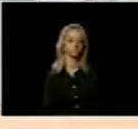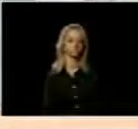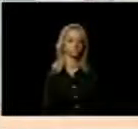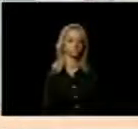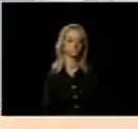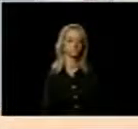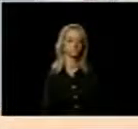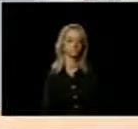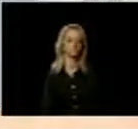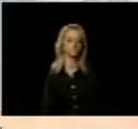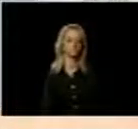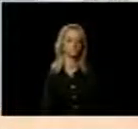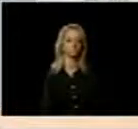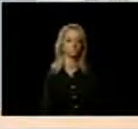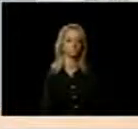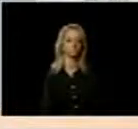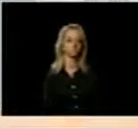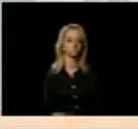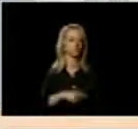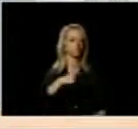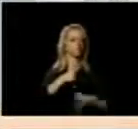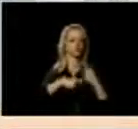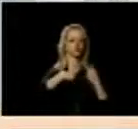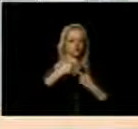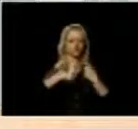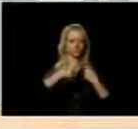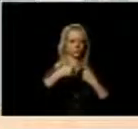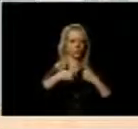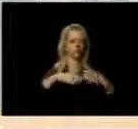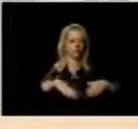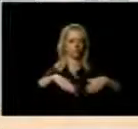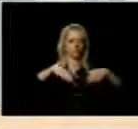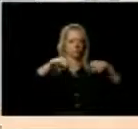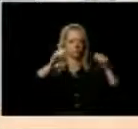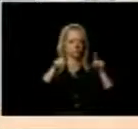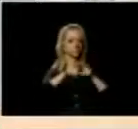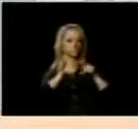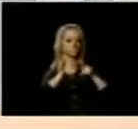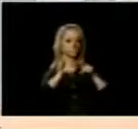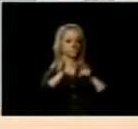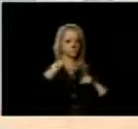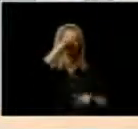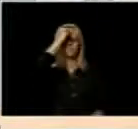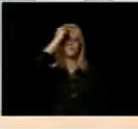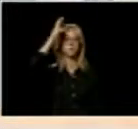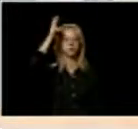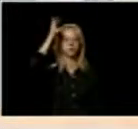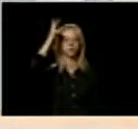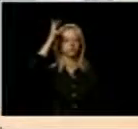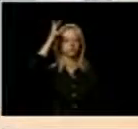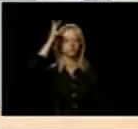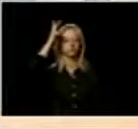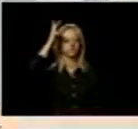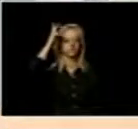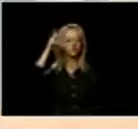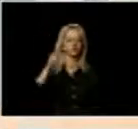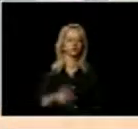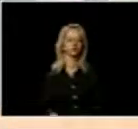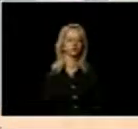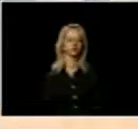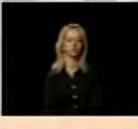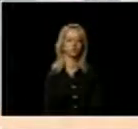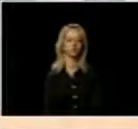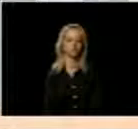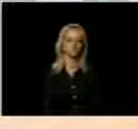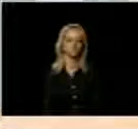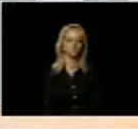concursados pretendam administrar a Câmara Municipal e administrar a Prefeitura Municipal, como está ocorrendo. Esta Câmara, senhor presidente,